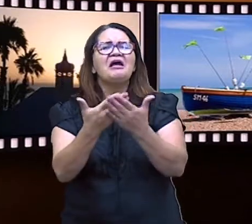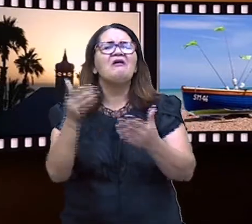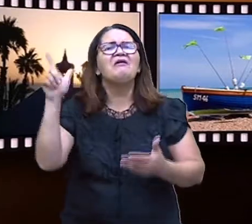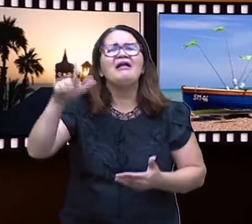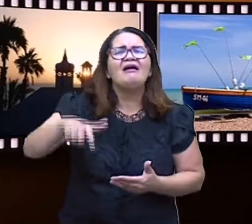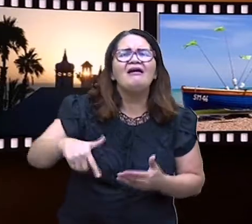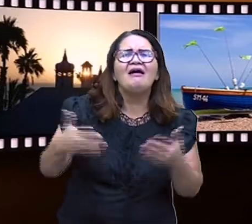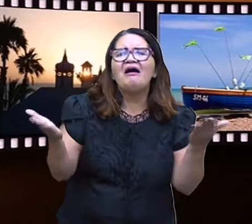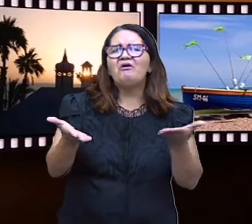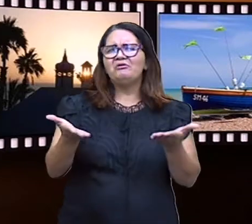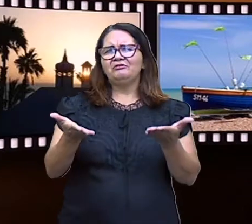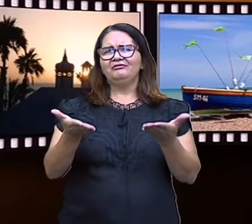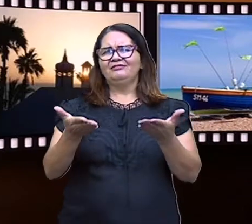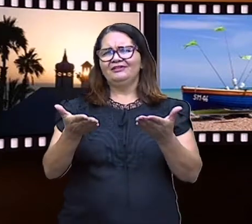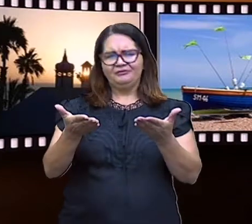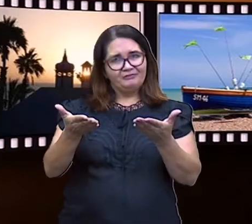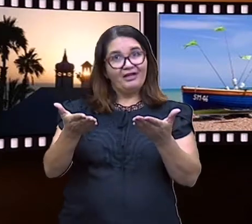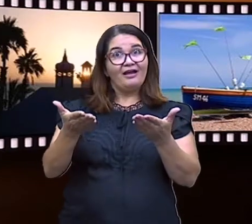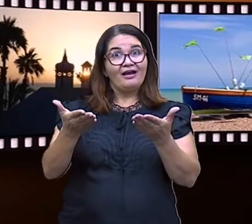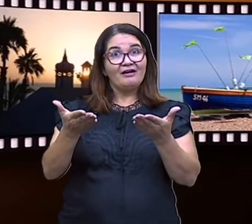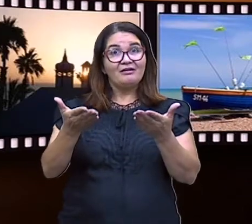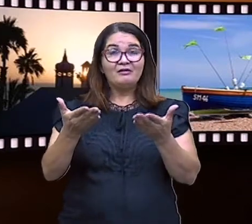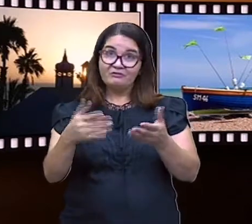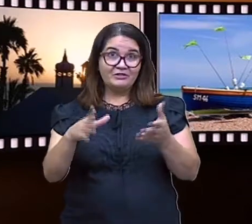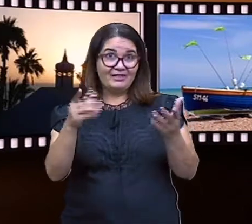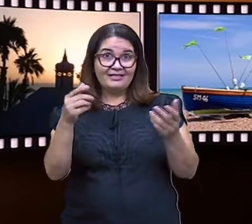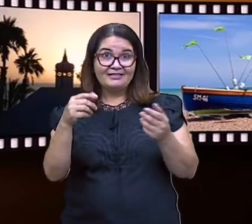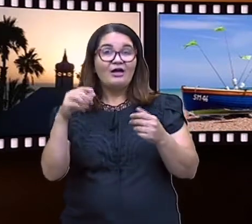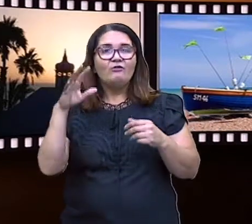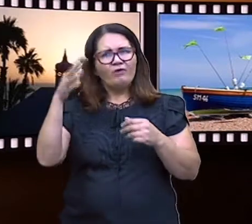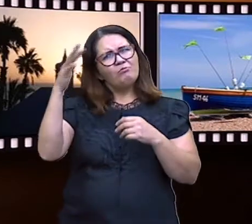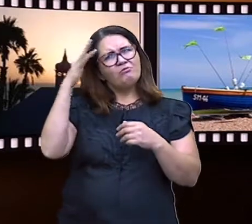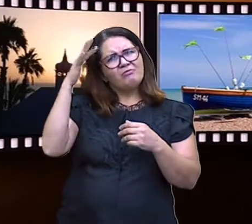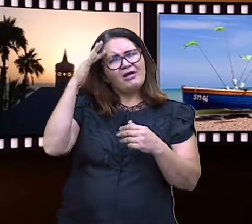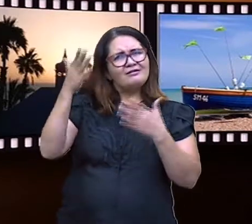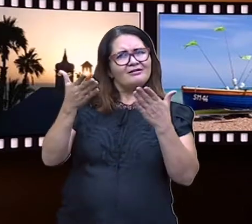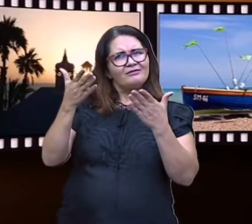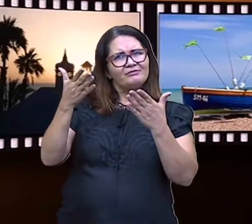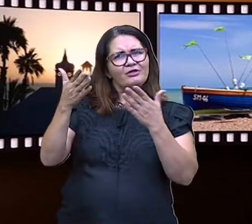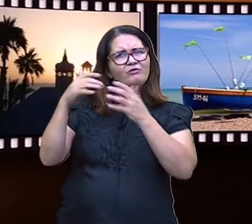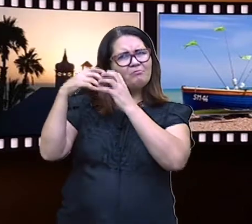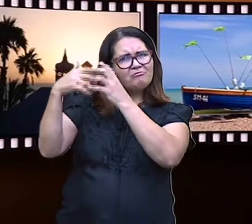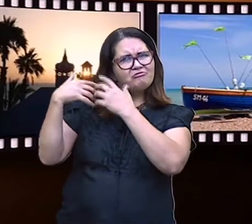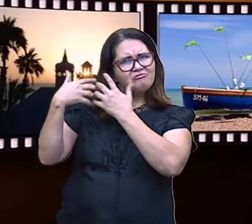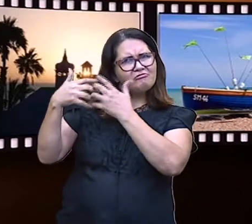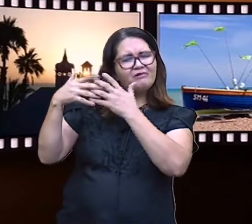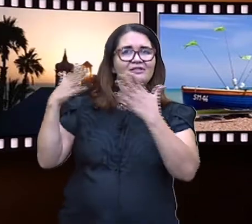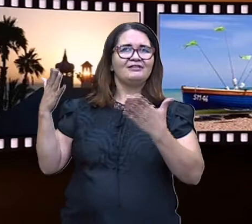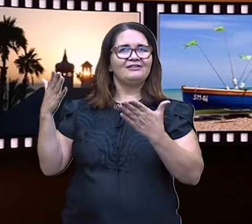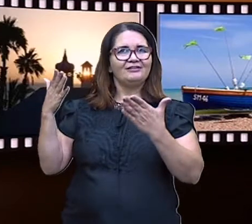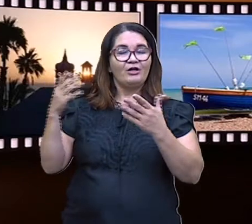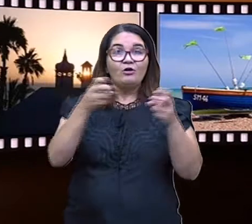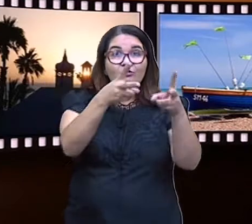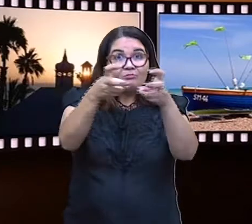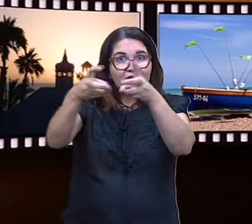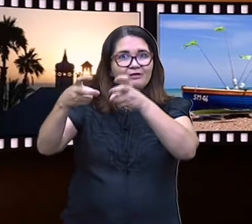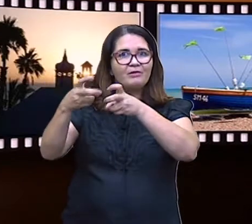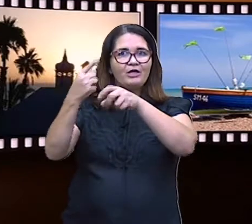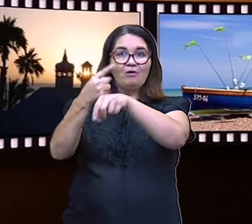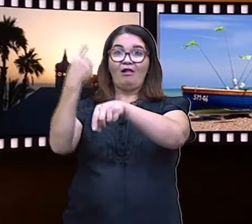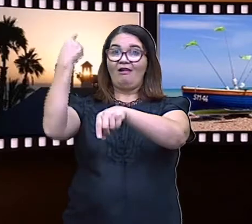hoje? Vocês já pararam para pensar em qual aula nós trabalharemos hoje? Olha esse fundo aí, pessoal. Estão percebendo